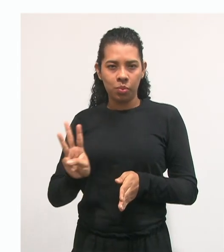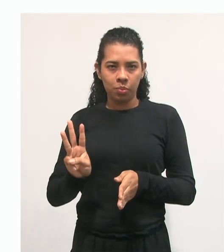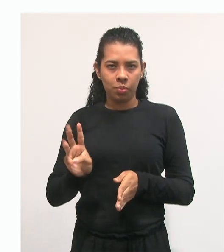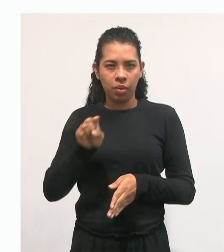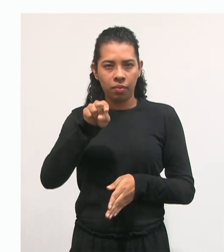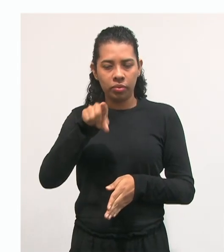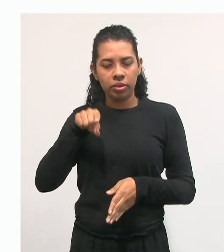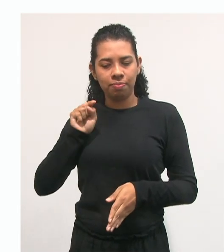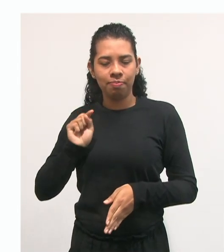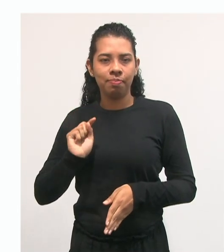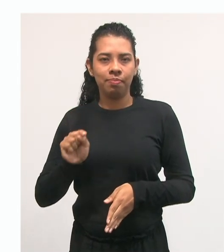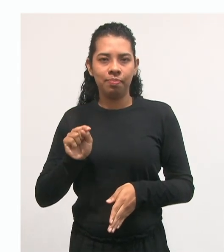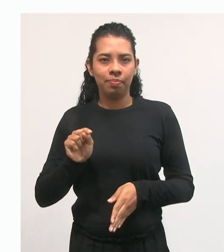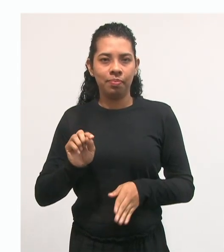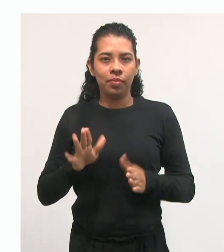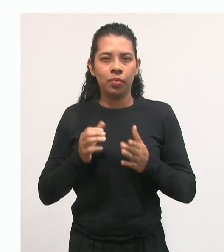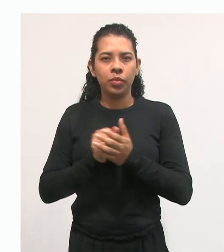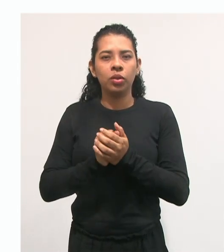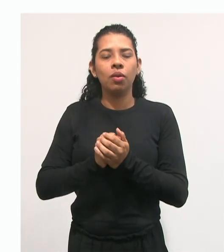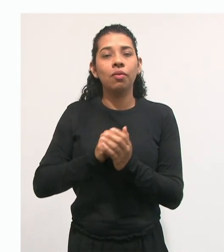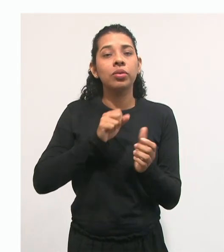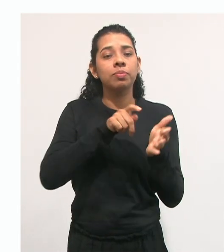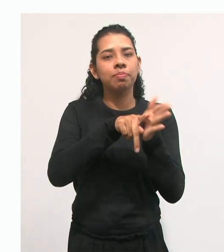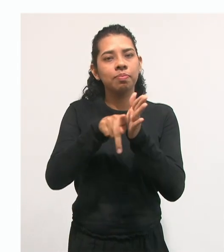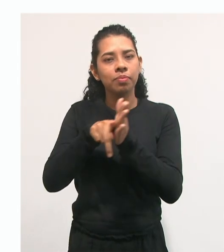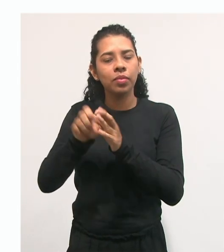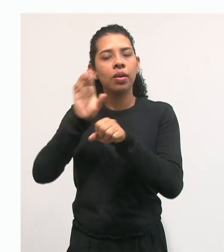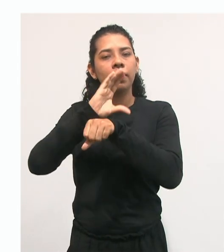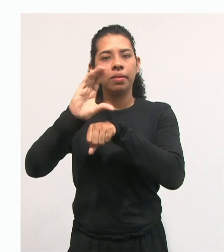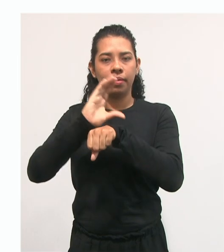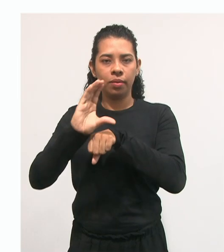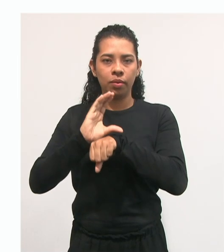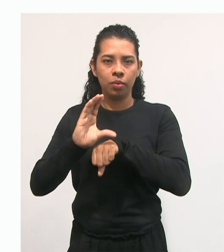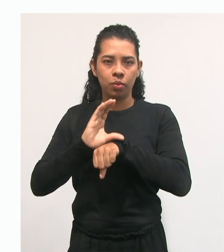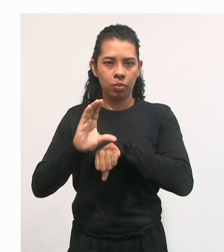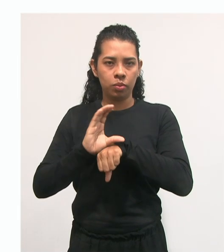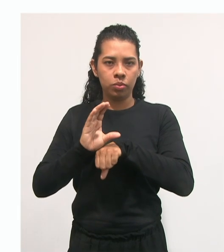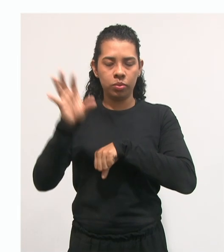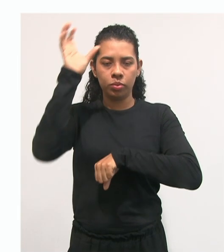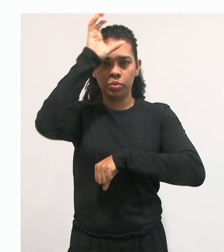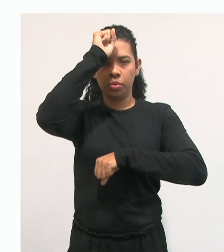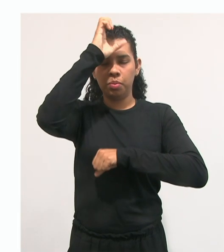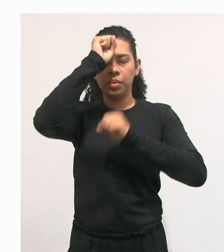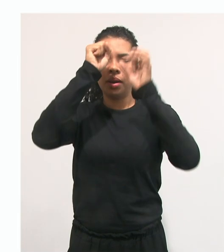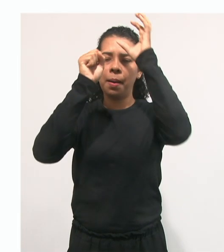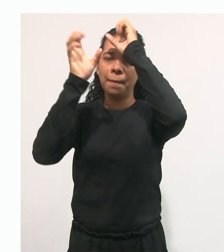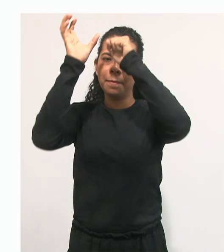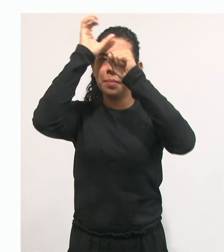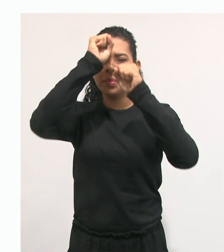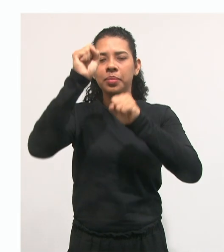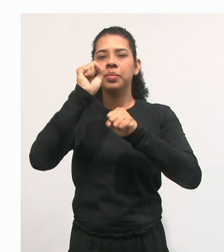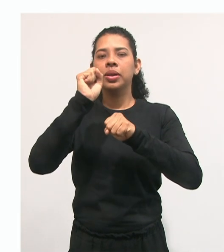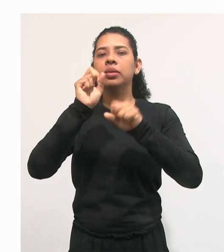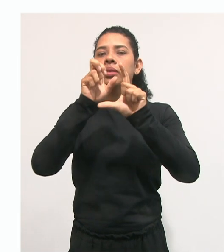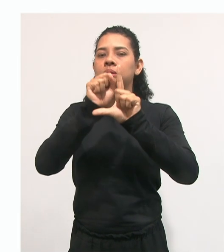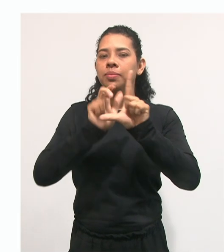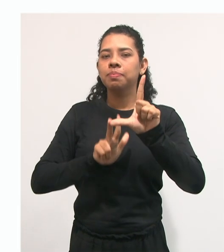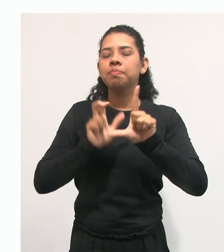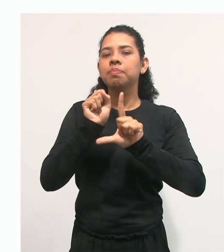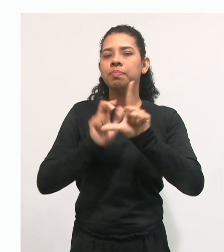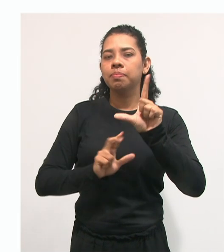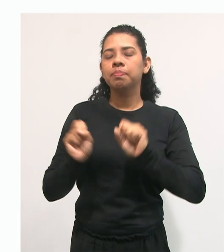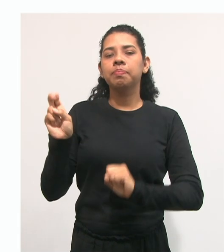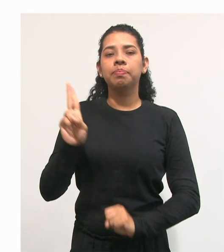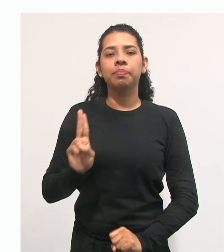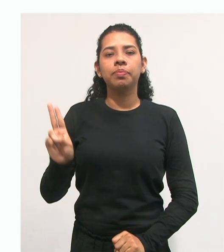Então, esse Desbravando o Moodle seria Desbravando o ambiente virtual de aprendizagem. E nele você vai aprender mais sobre esse